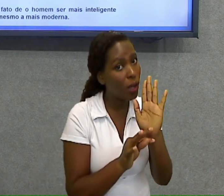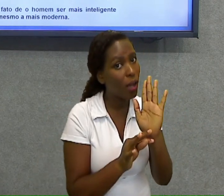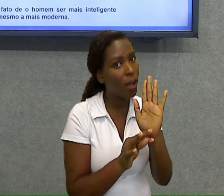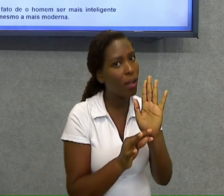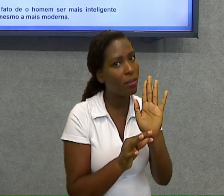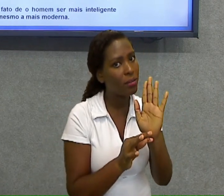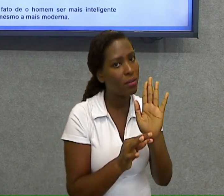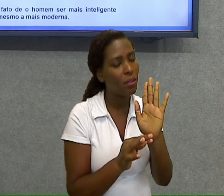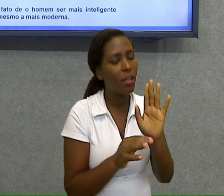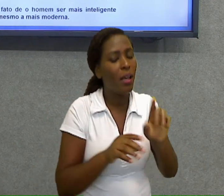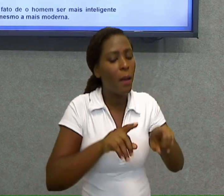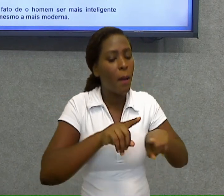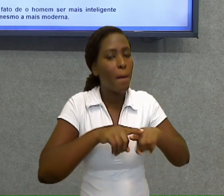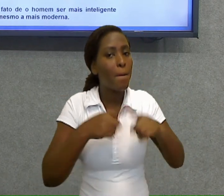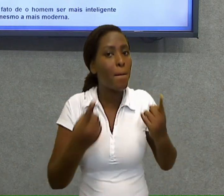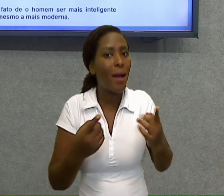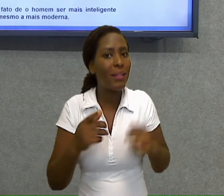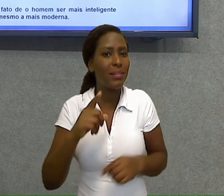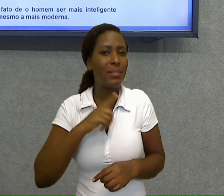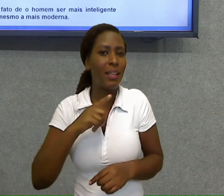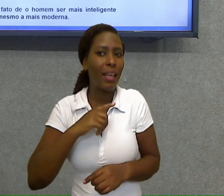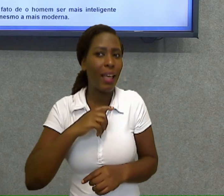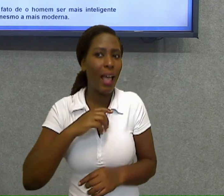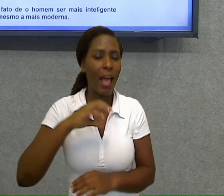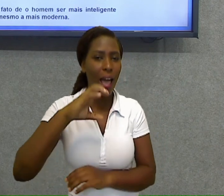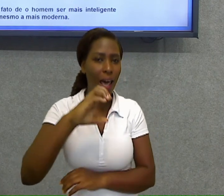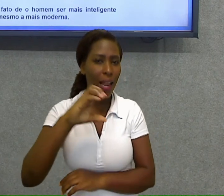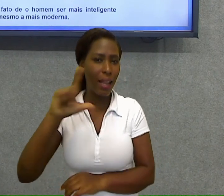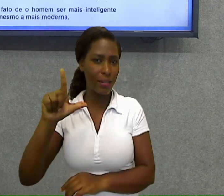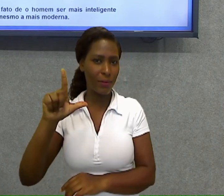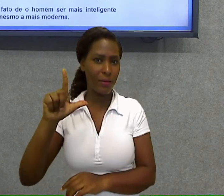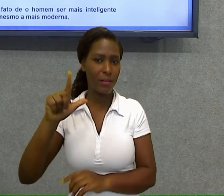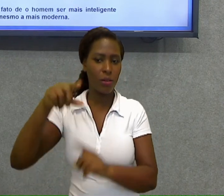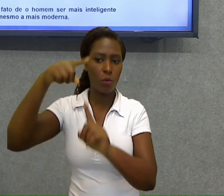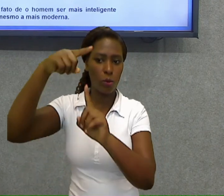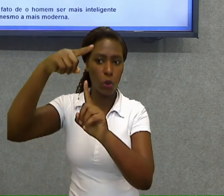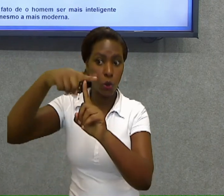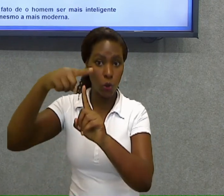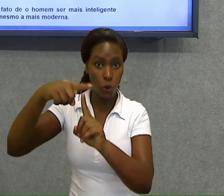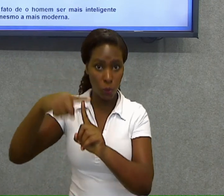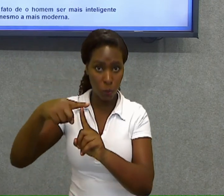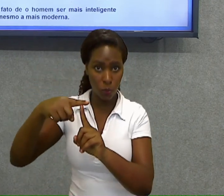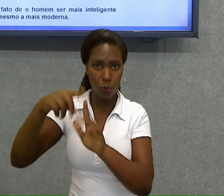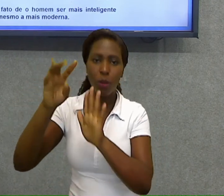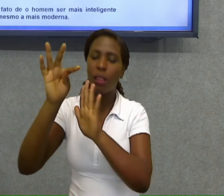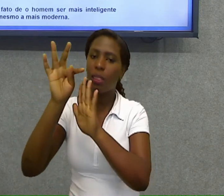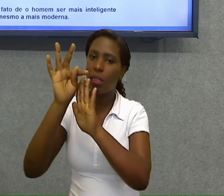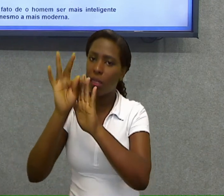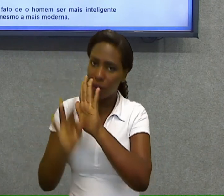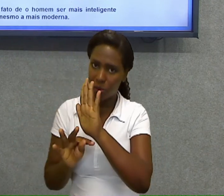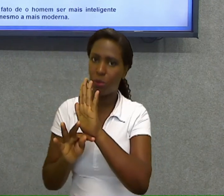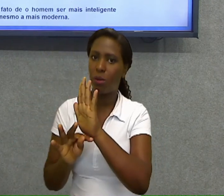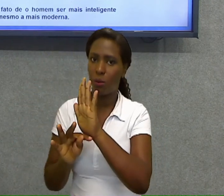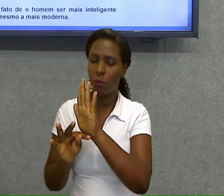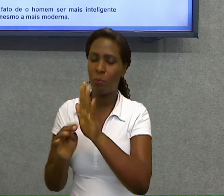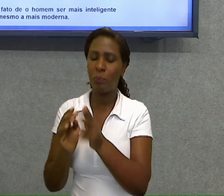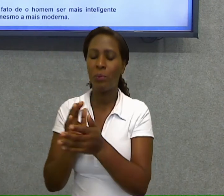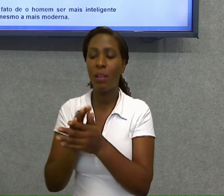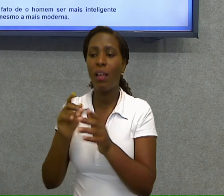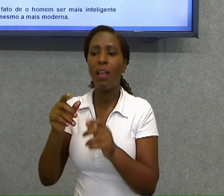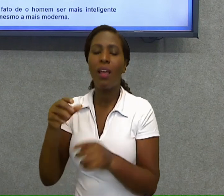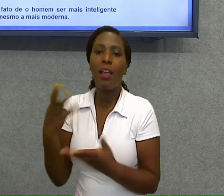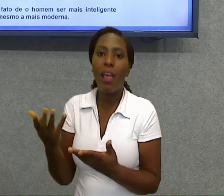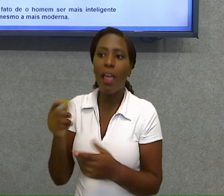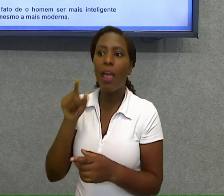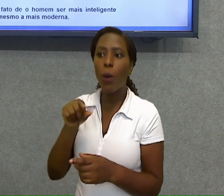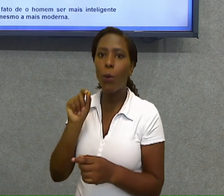chamadas tipologias de texto. Entre outras palavras, o gênero textual, ele trata daquela estrutura textual que